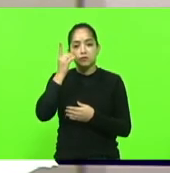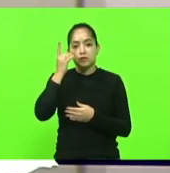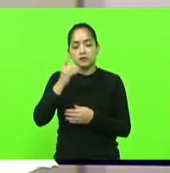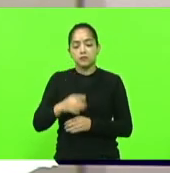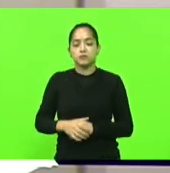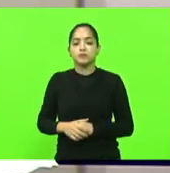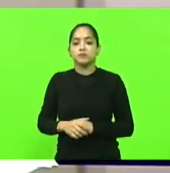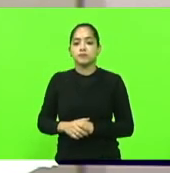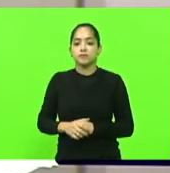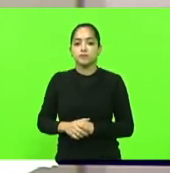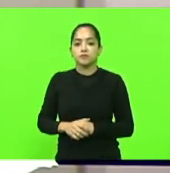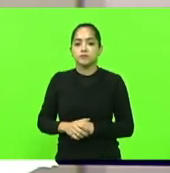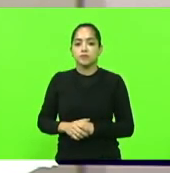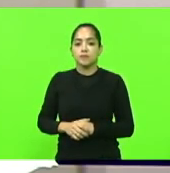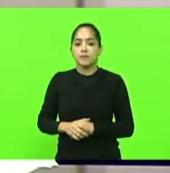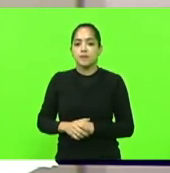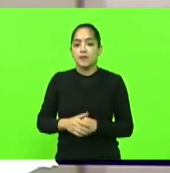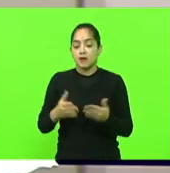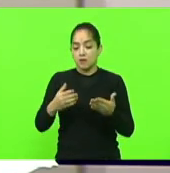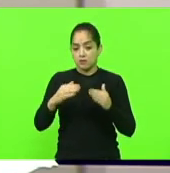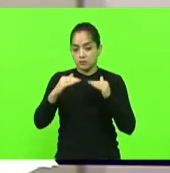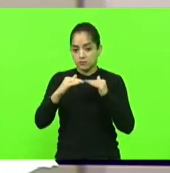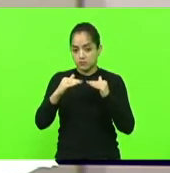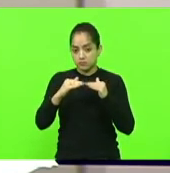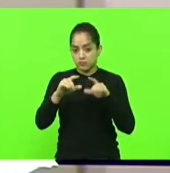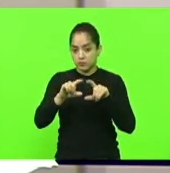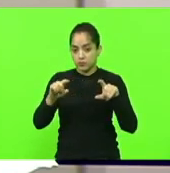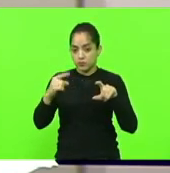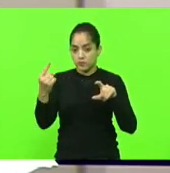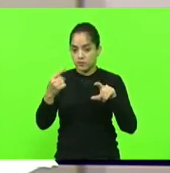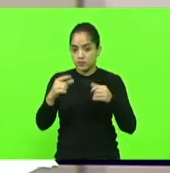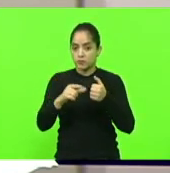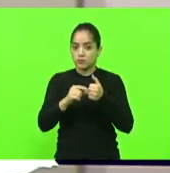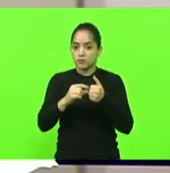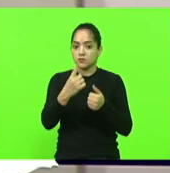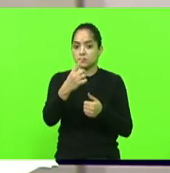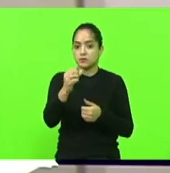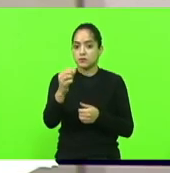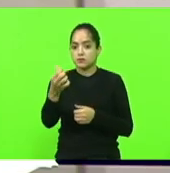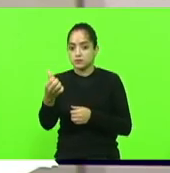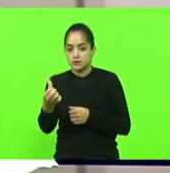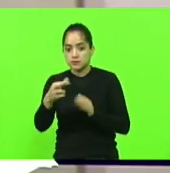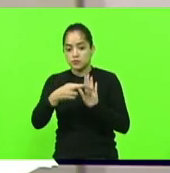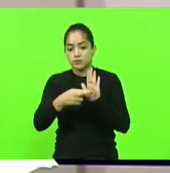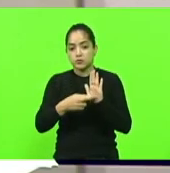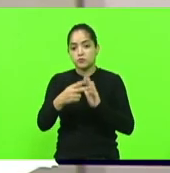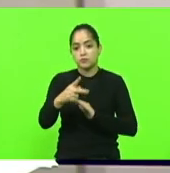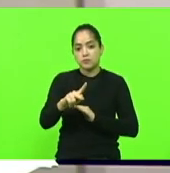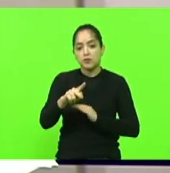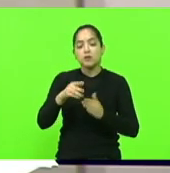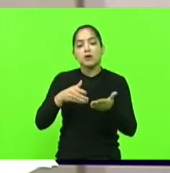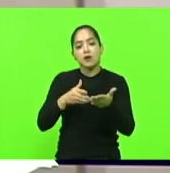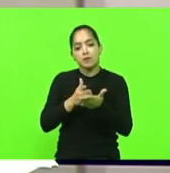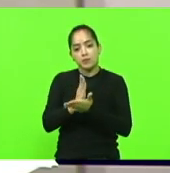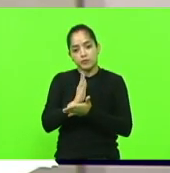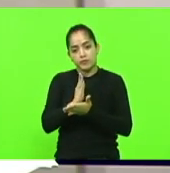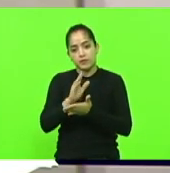Ismael dos Santos. Em consonância com o parágrafo 1º do artigo número 106 do regimento interno, dou a ata por